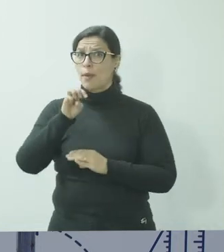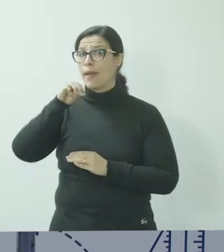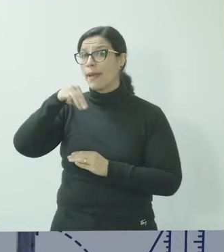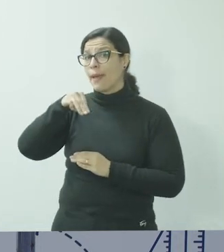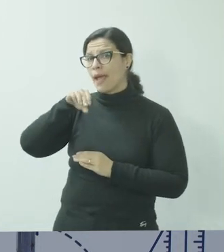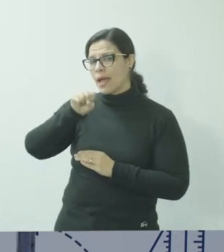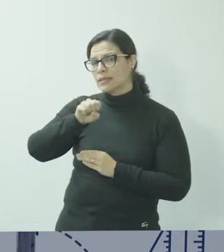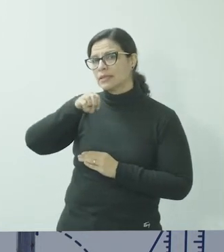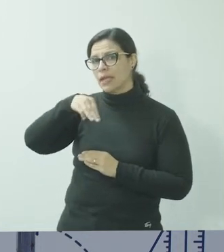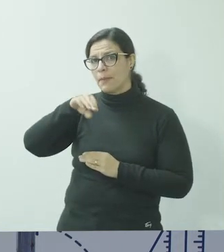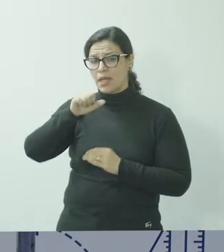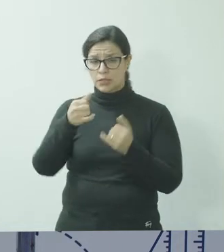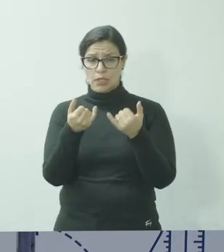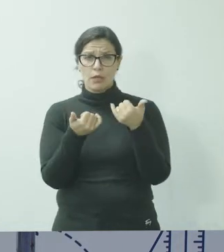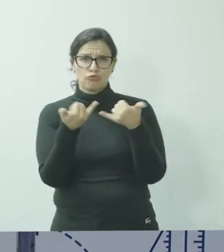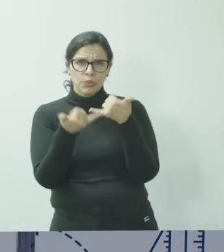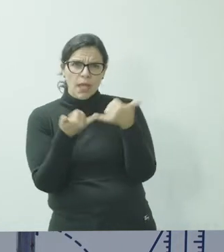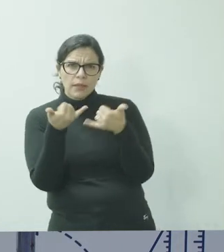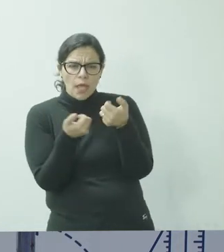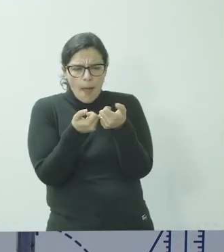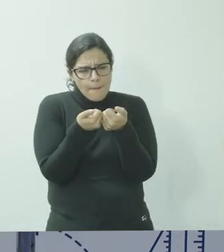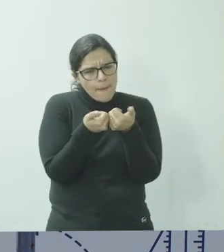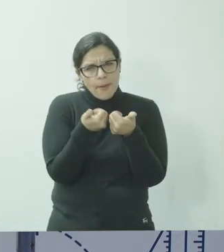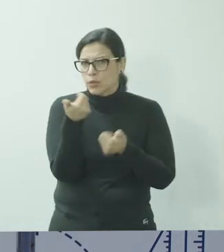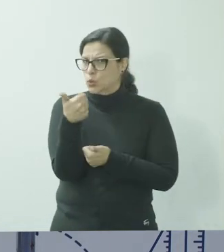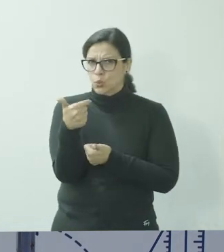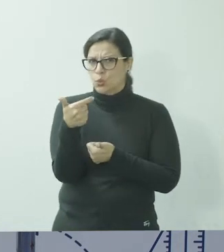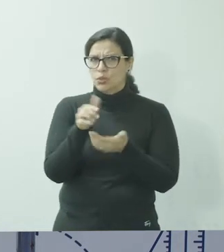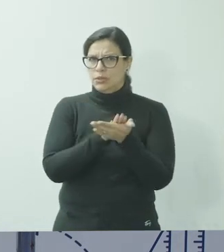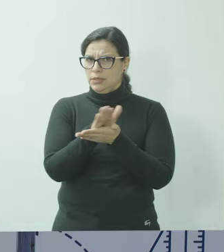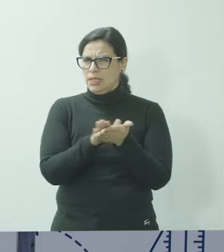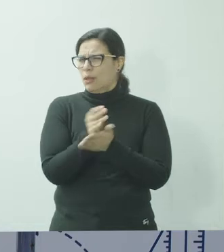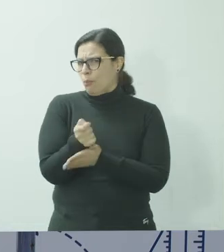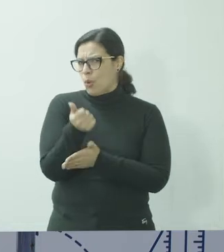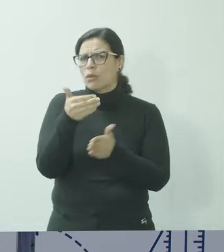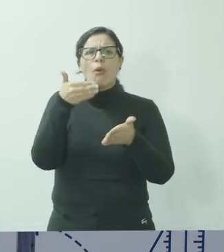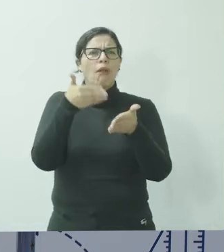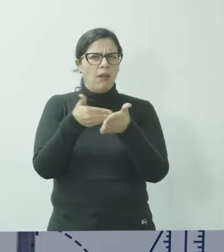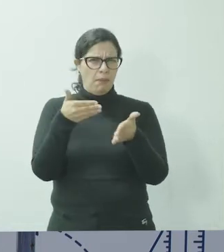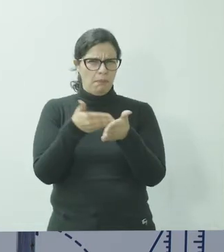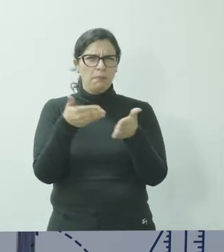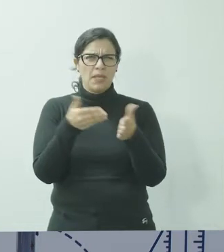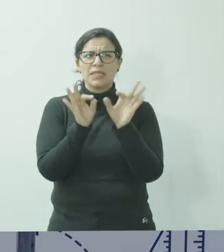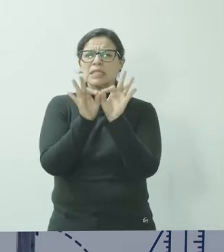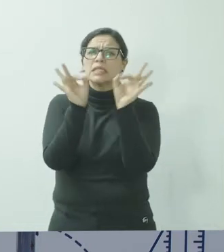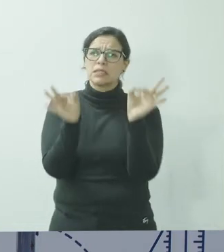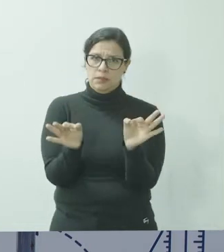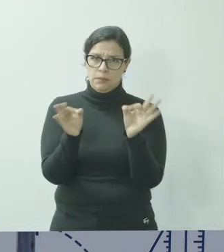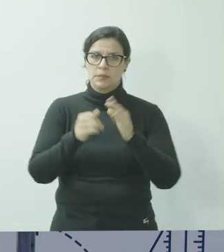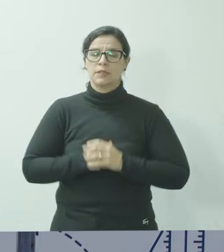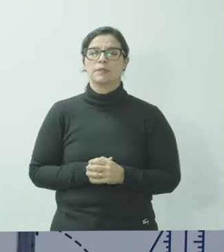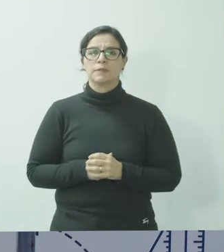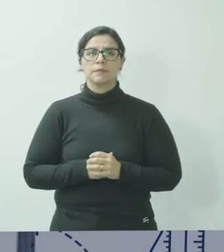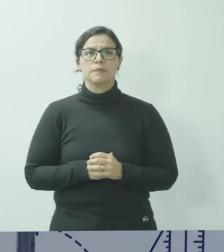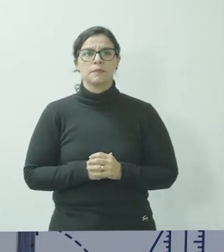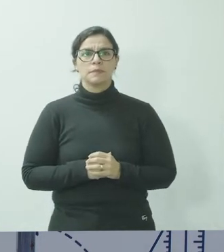poucos jogos Então as funções eram bem limitadas para aquela época